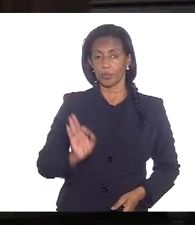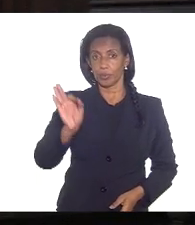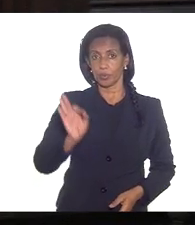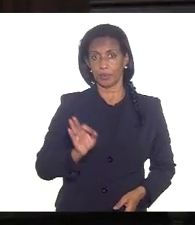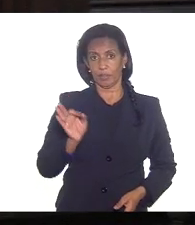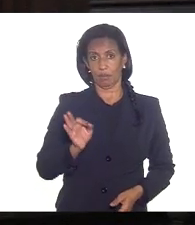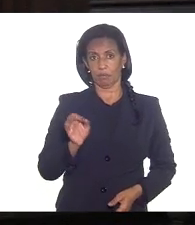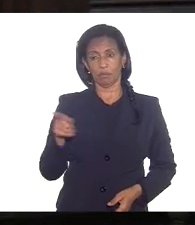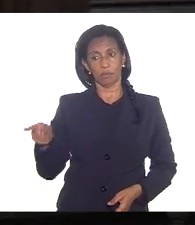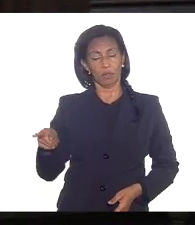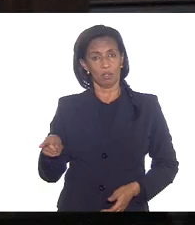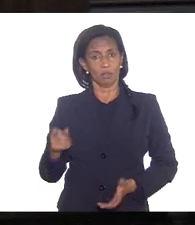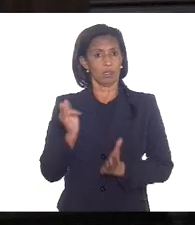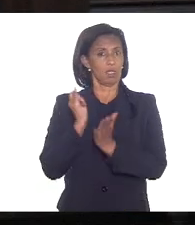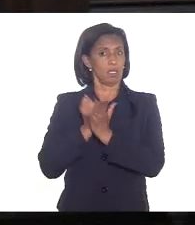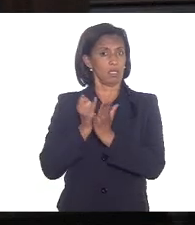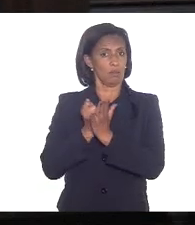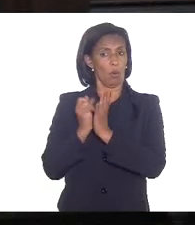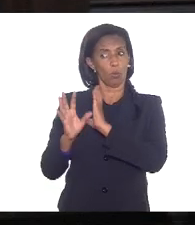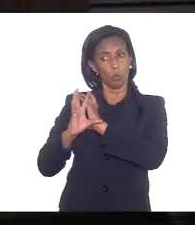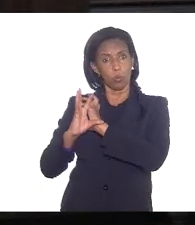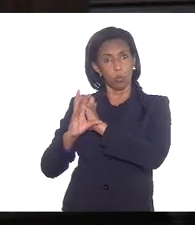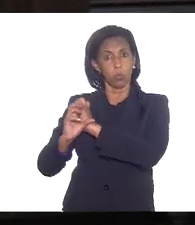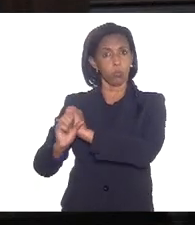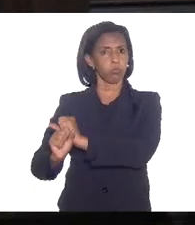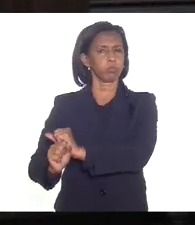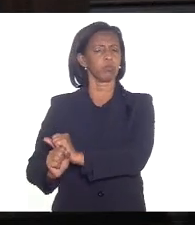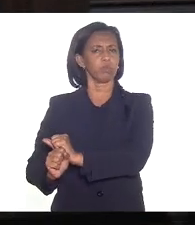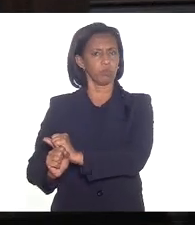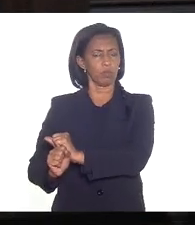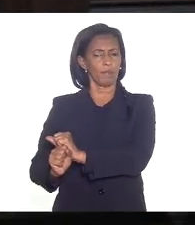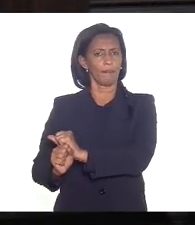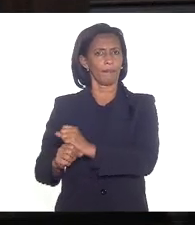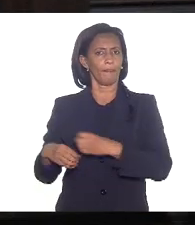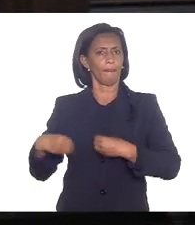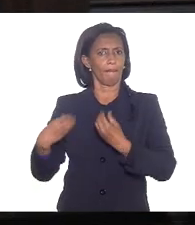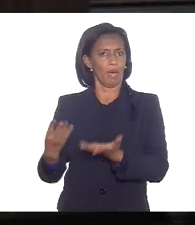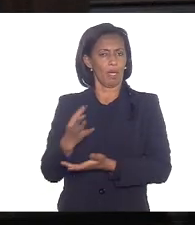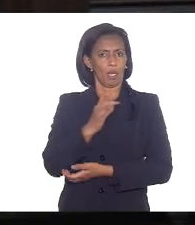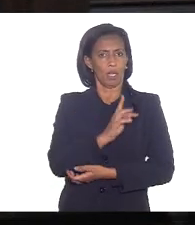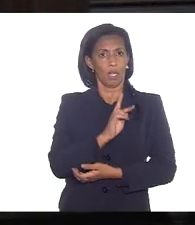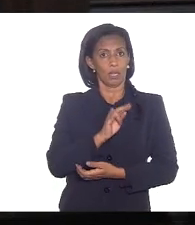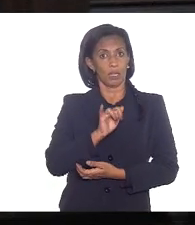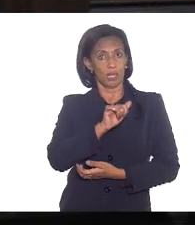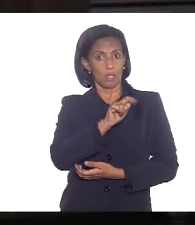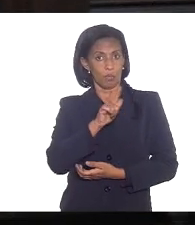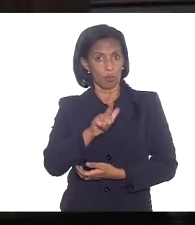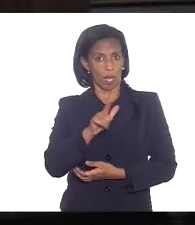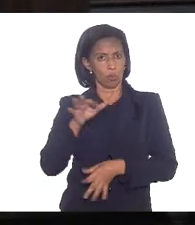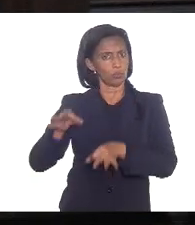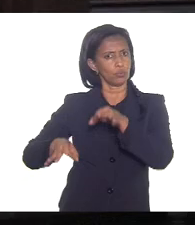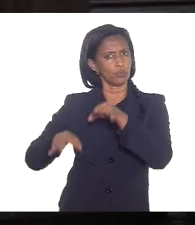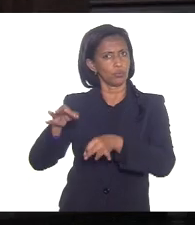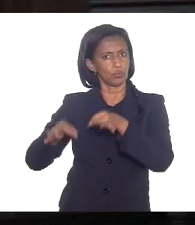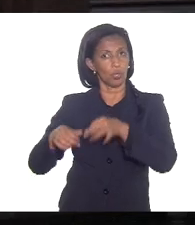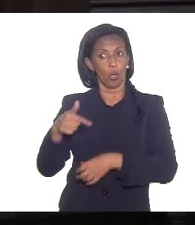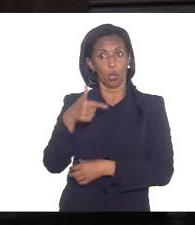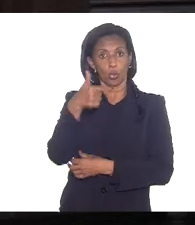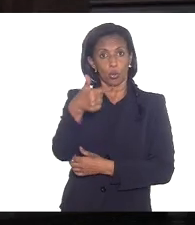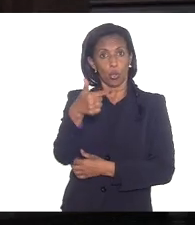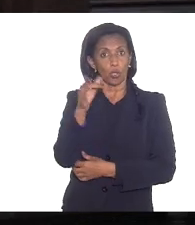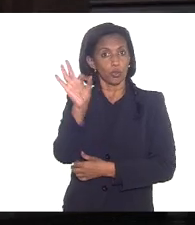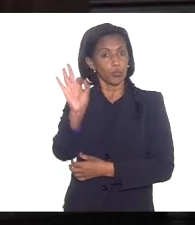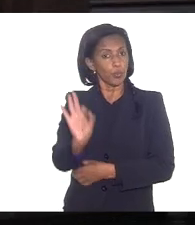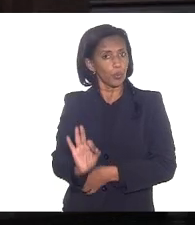dessas receitas contabiliza-se para o Tribunal de Justiça dois